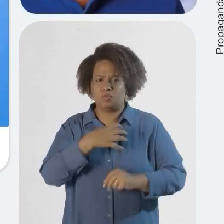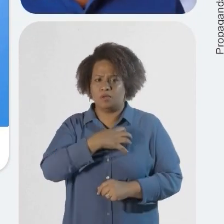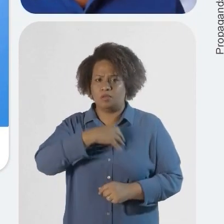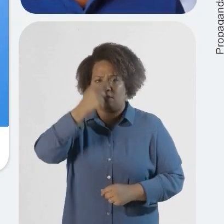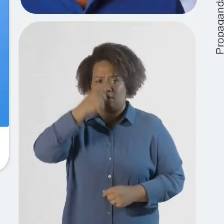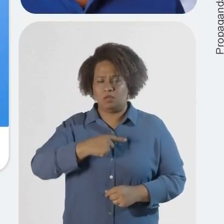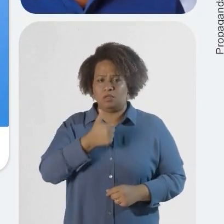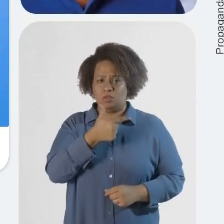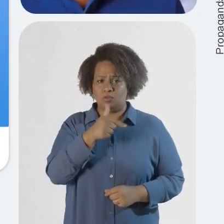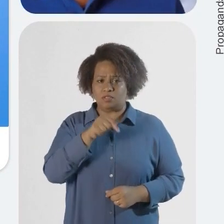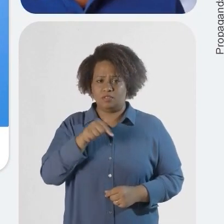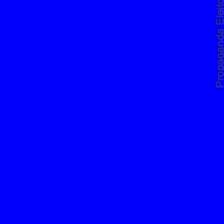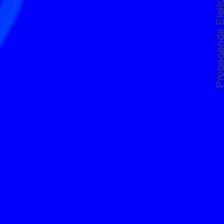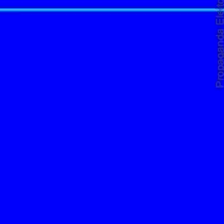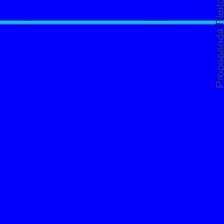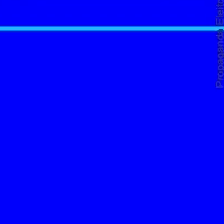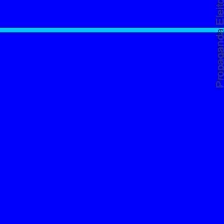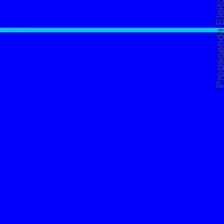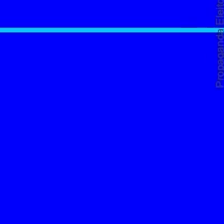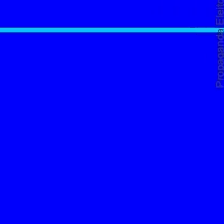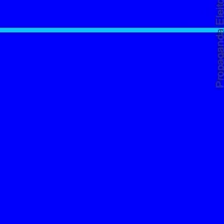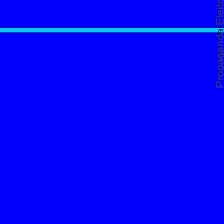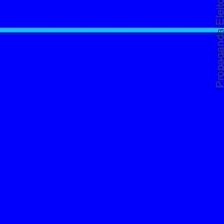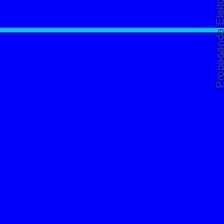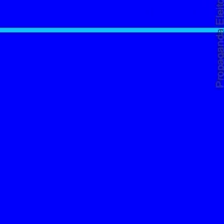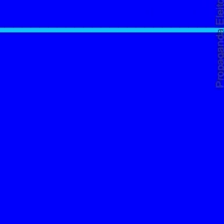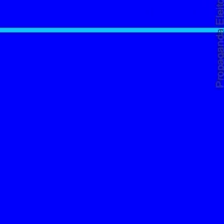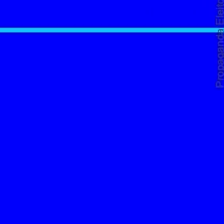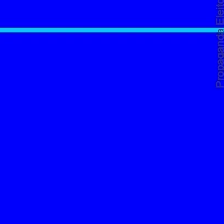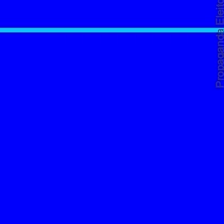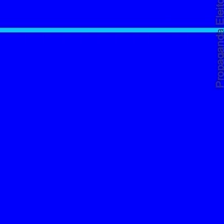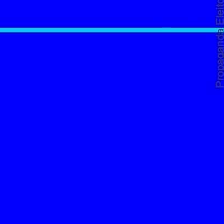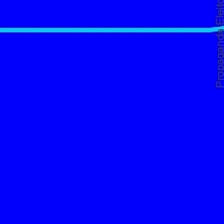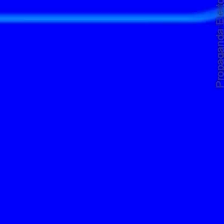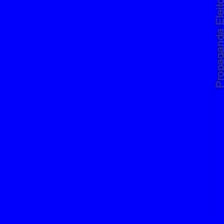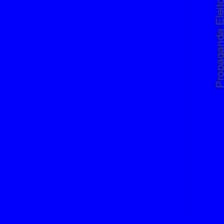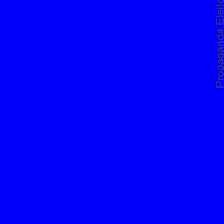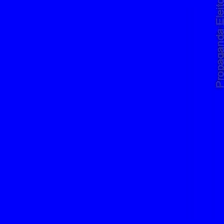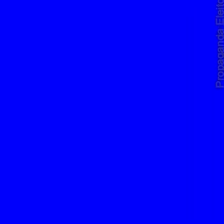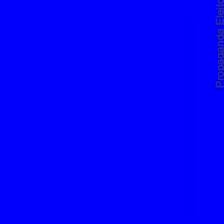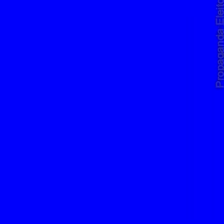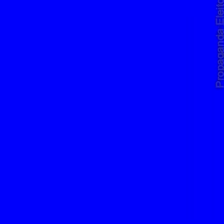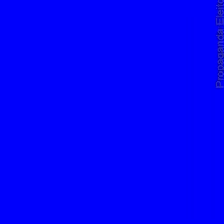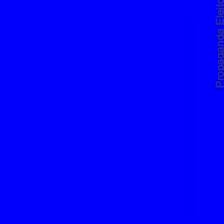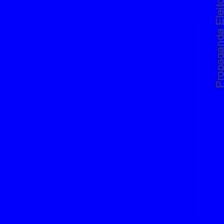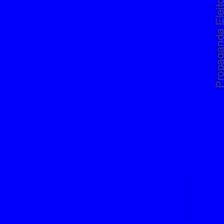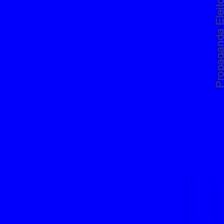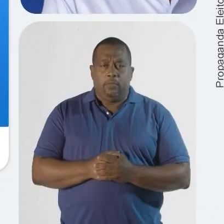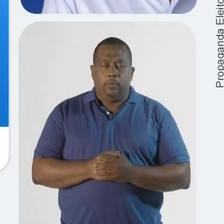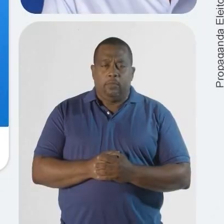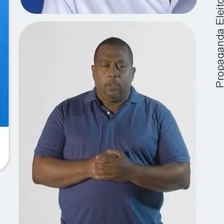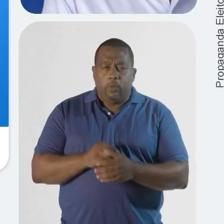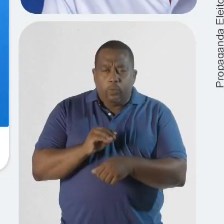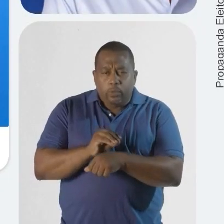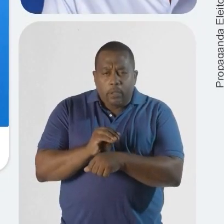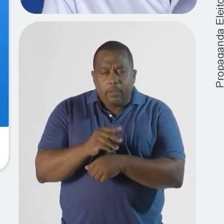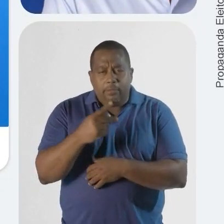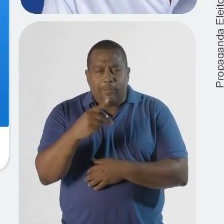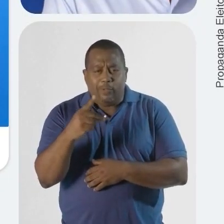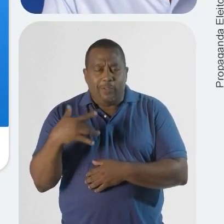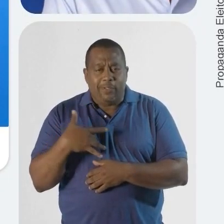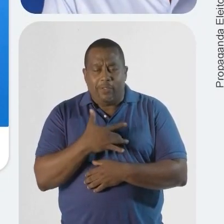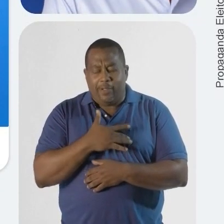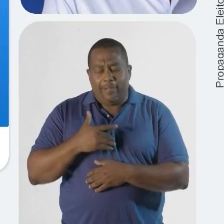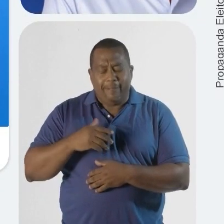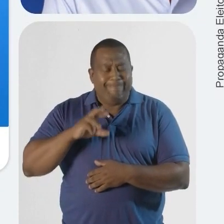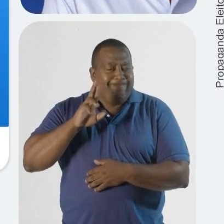Pastor Maldino, 12, 7, 7, 7. Vote nos deputados que estão com o ACM Neto 44. Fui vereador de Salvador duas